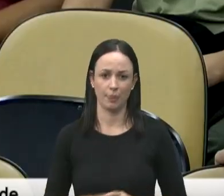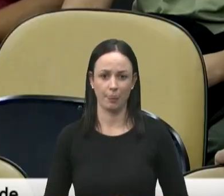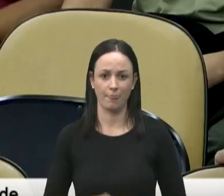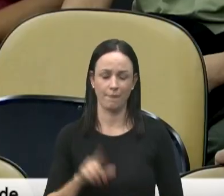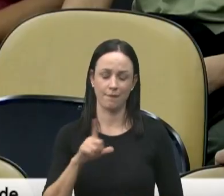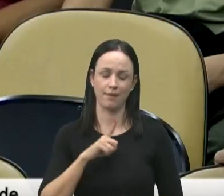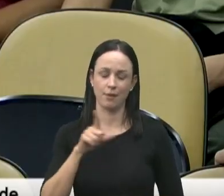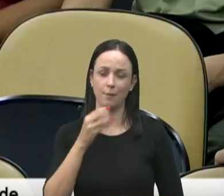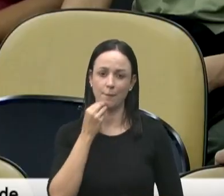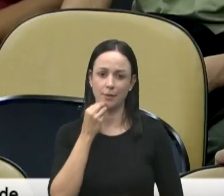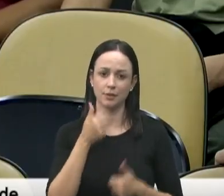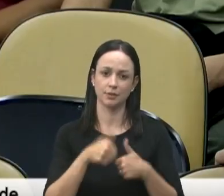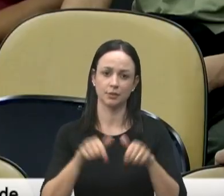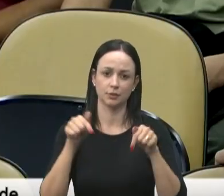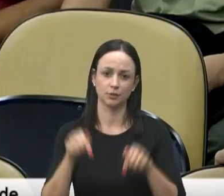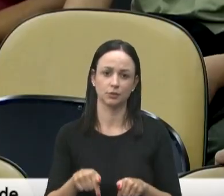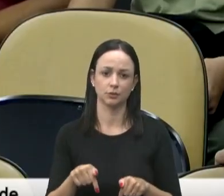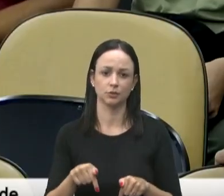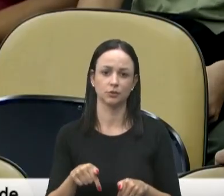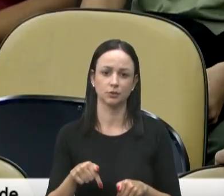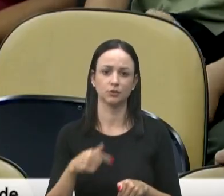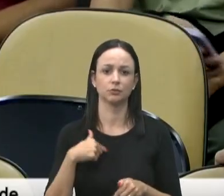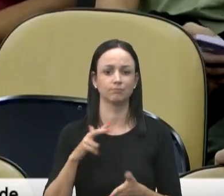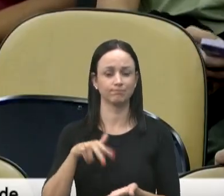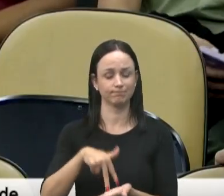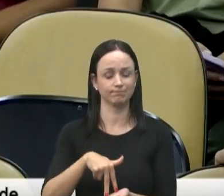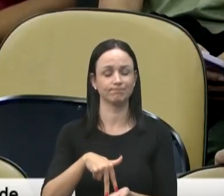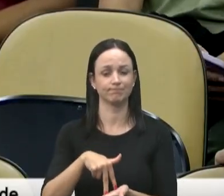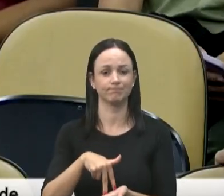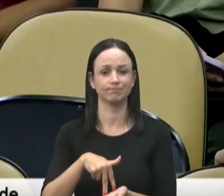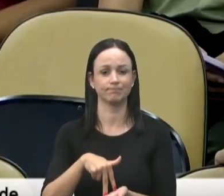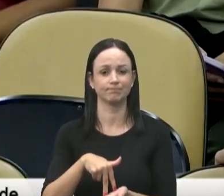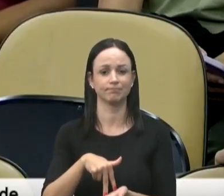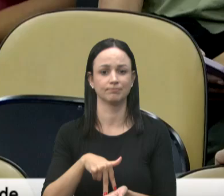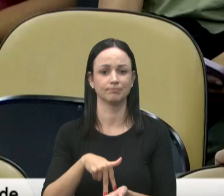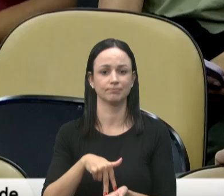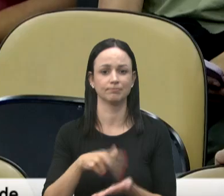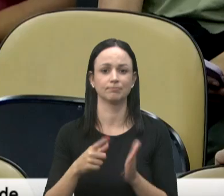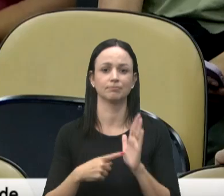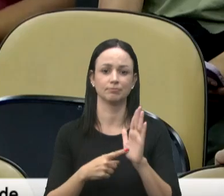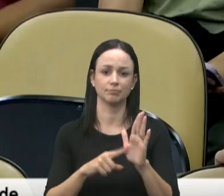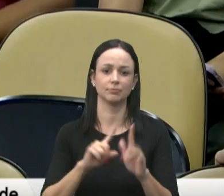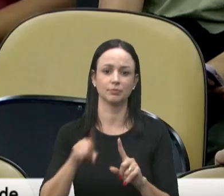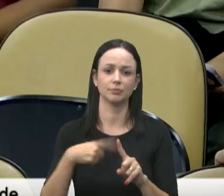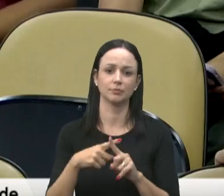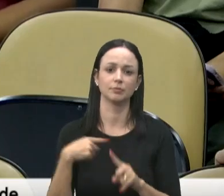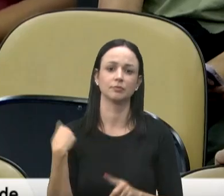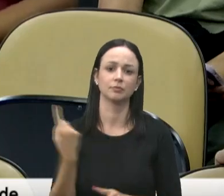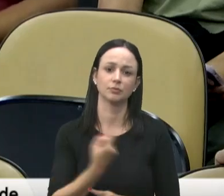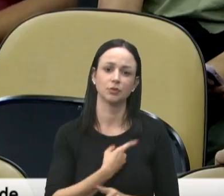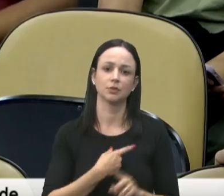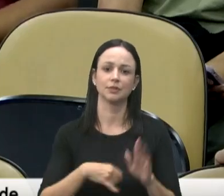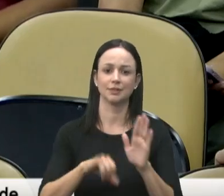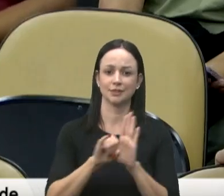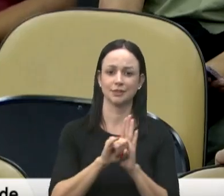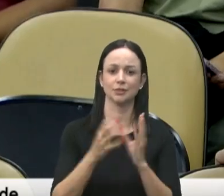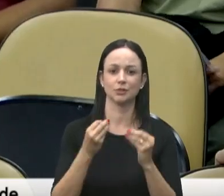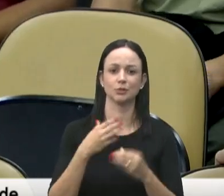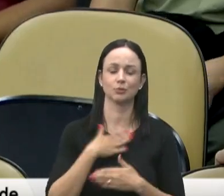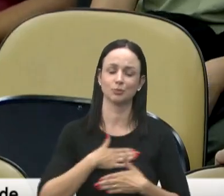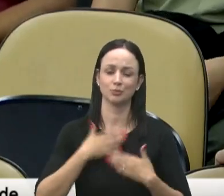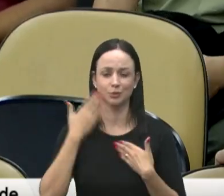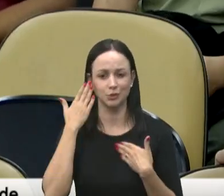essa oportunidade de estar aqui nos posicionando e mostrando um pouco mais da nossa identidade é muito